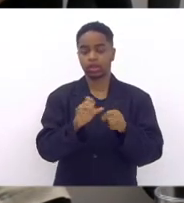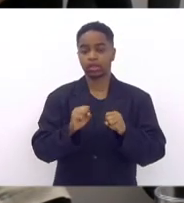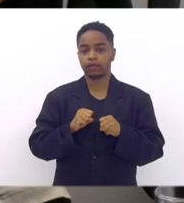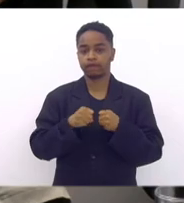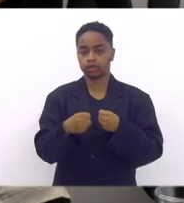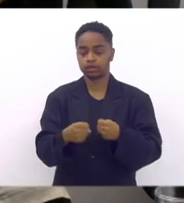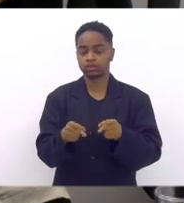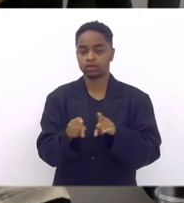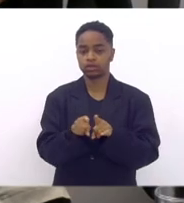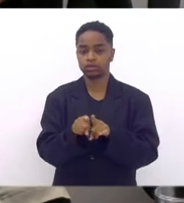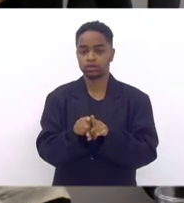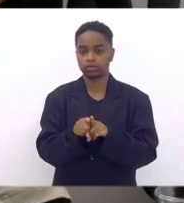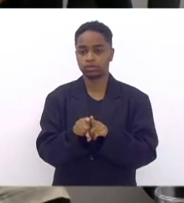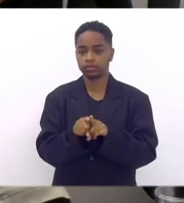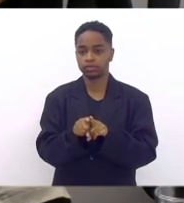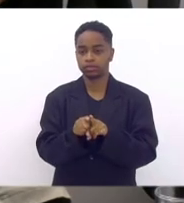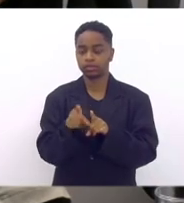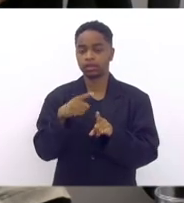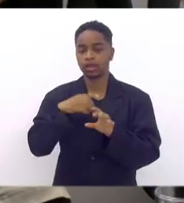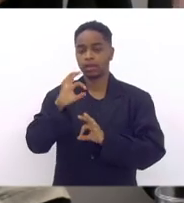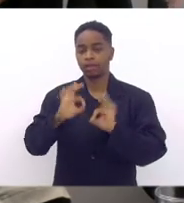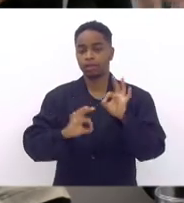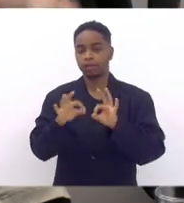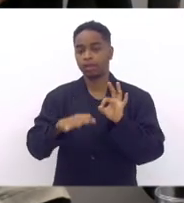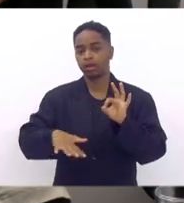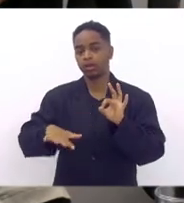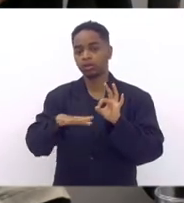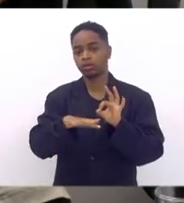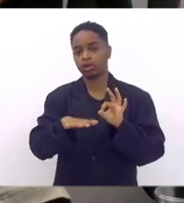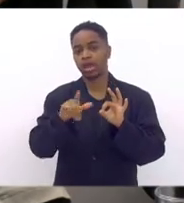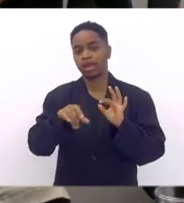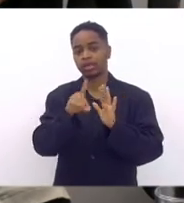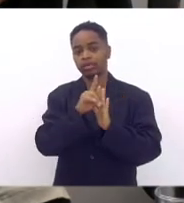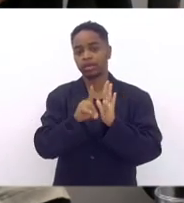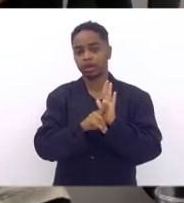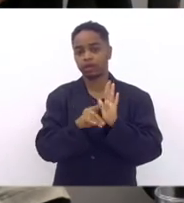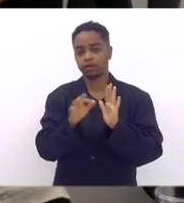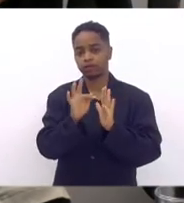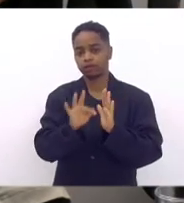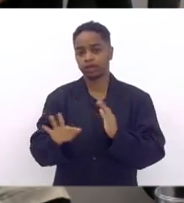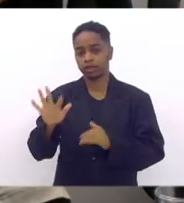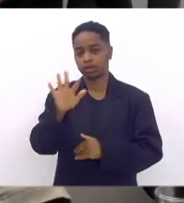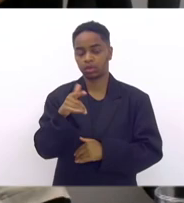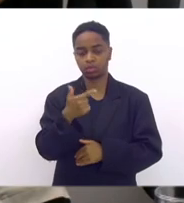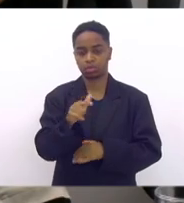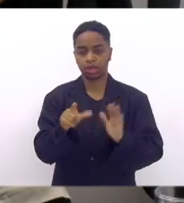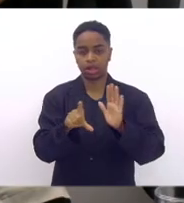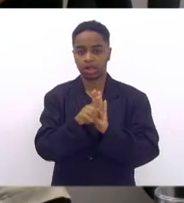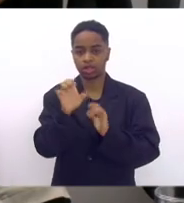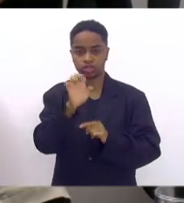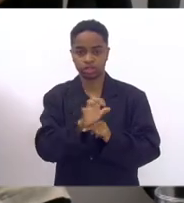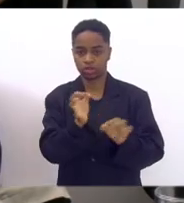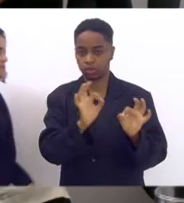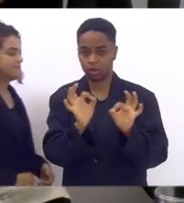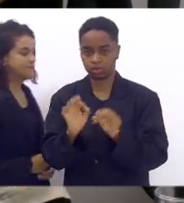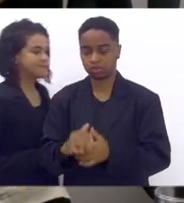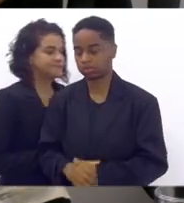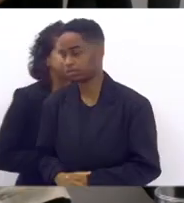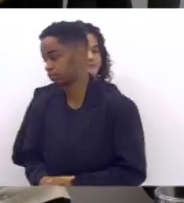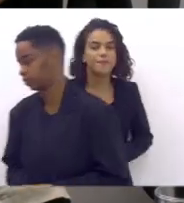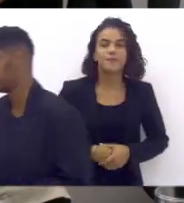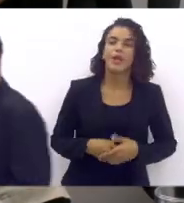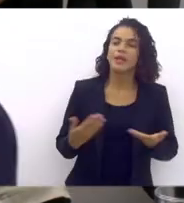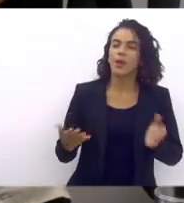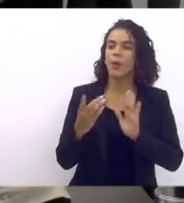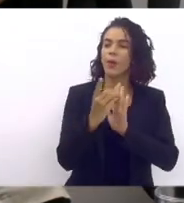ele também traz aí o plano deárea que é um decreto Federal não tem nenhuma legislação Estadual sobre o tema então quando